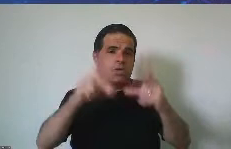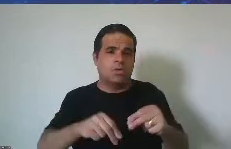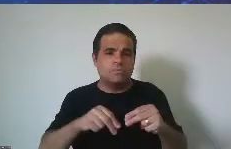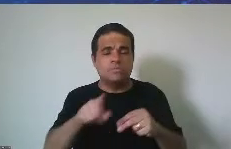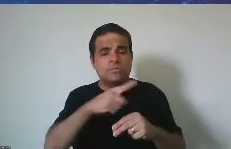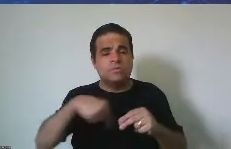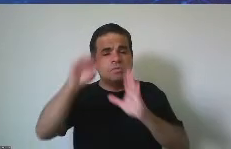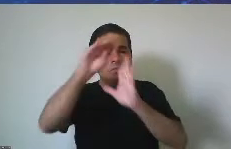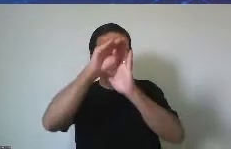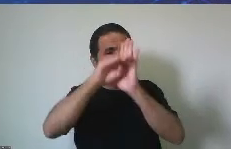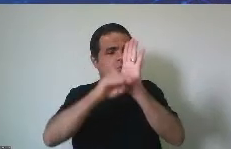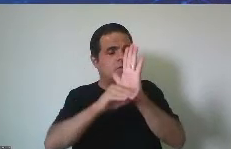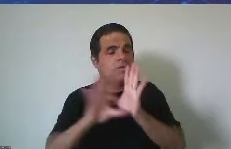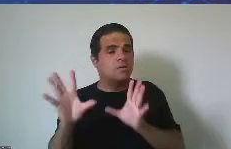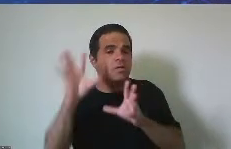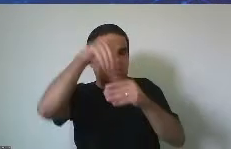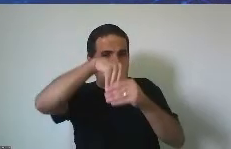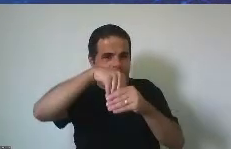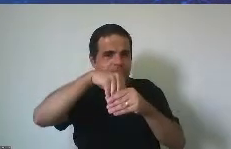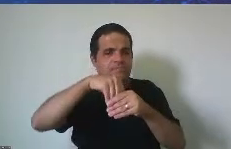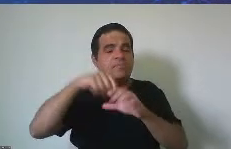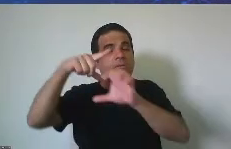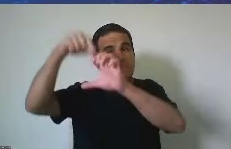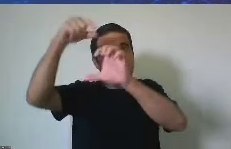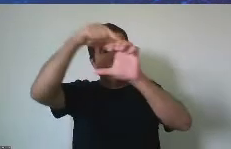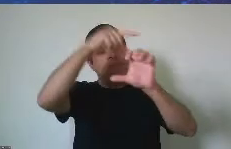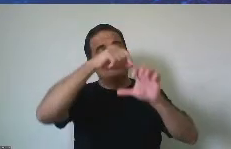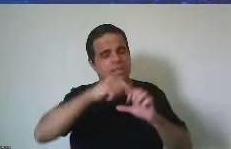cronograma de implementação do empreendimento